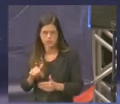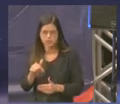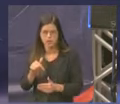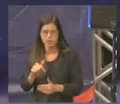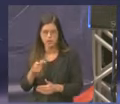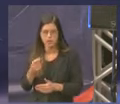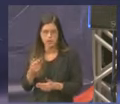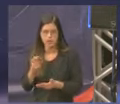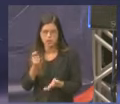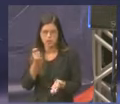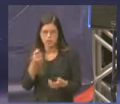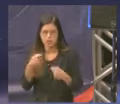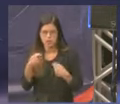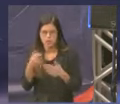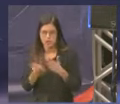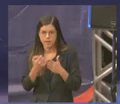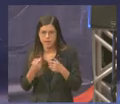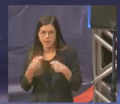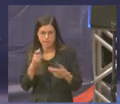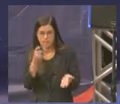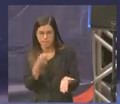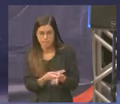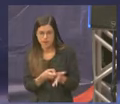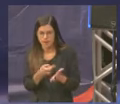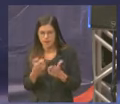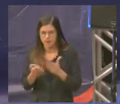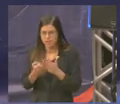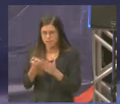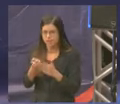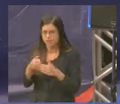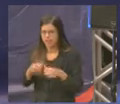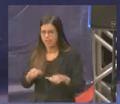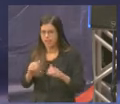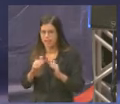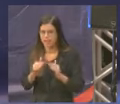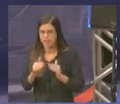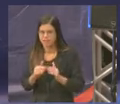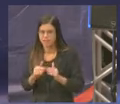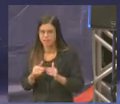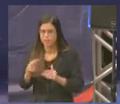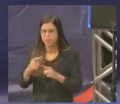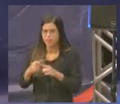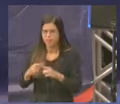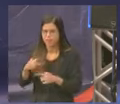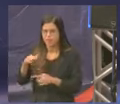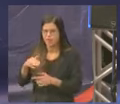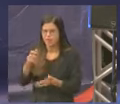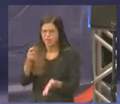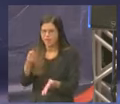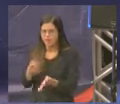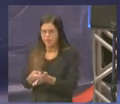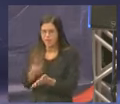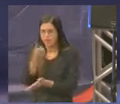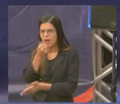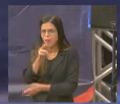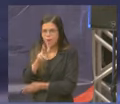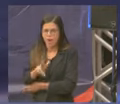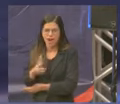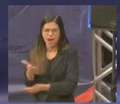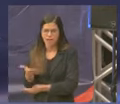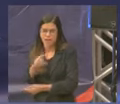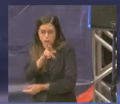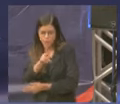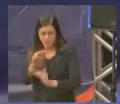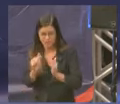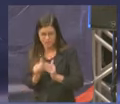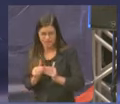em casa. Porque quem é que paga o ar-condicionado que ele utiliza no Rio de Janeiro no grande verão? Quem